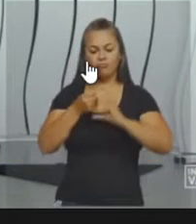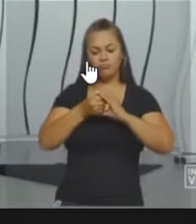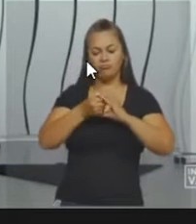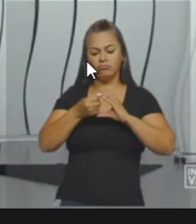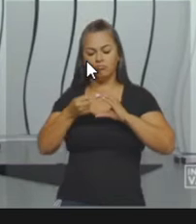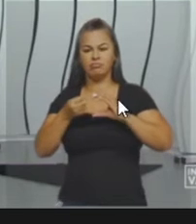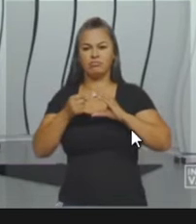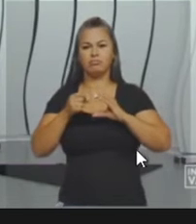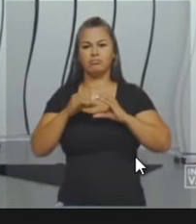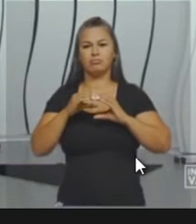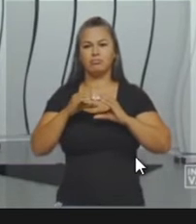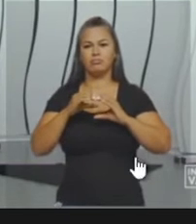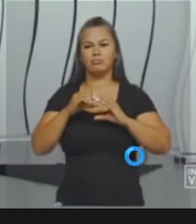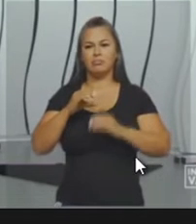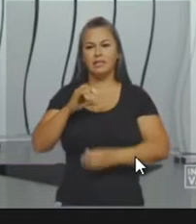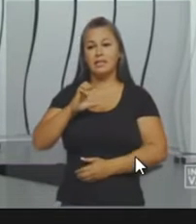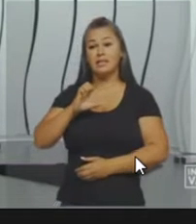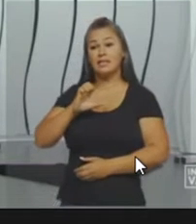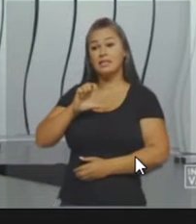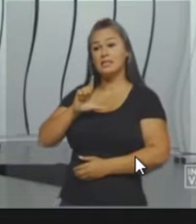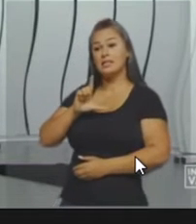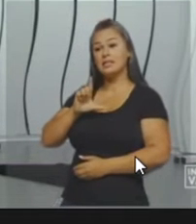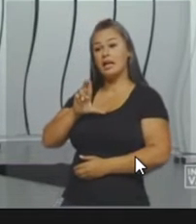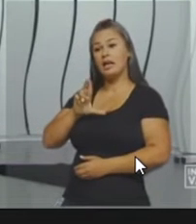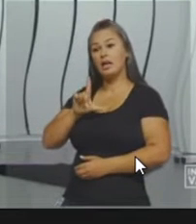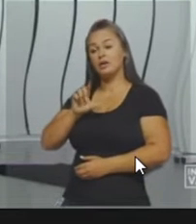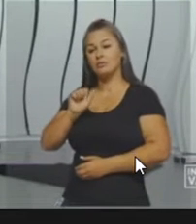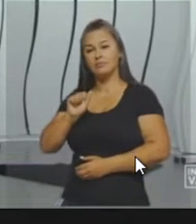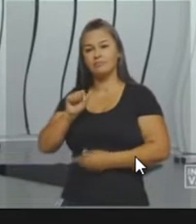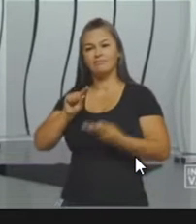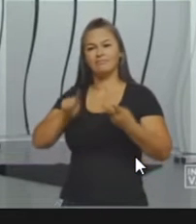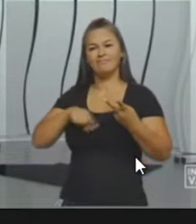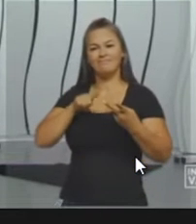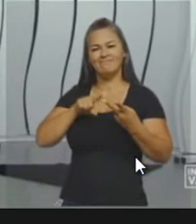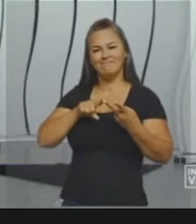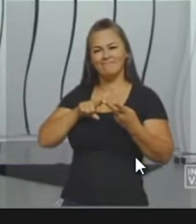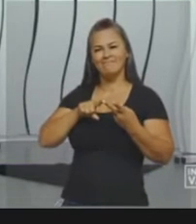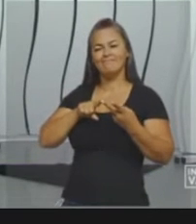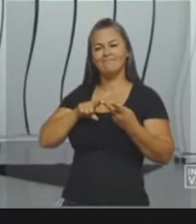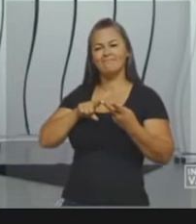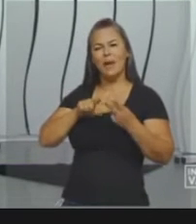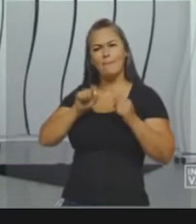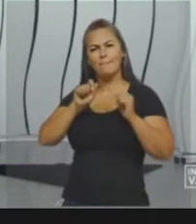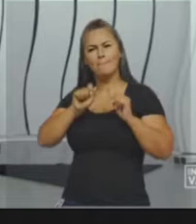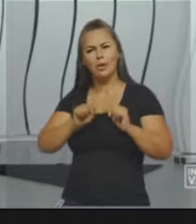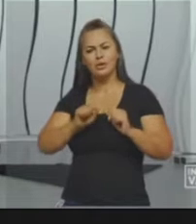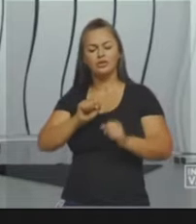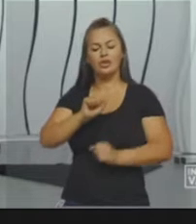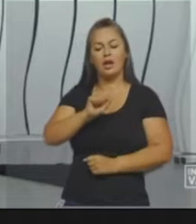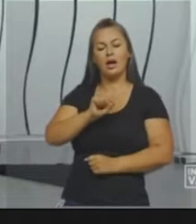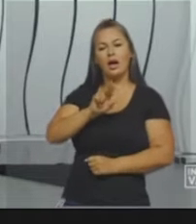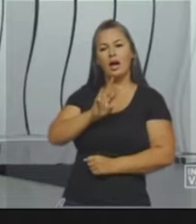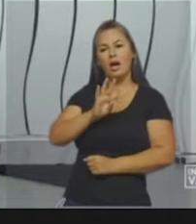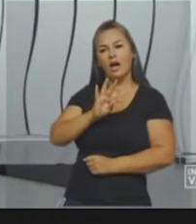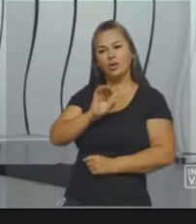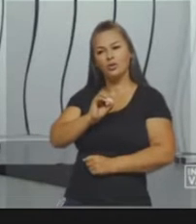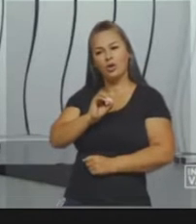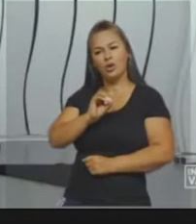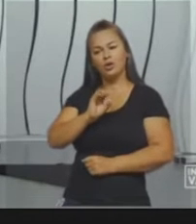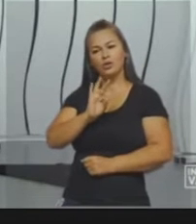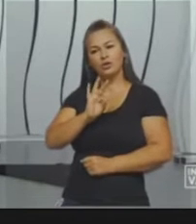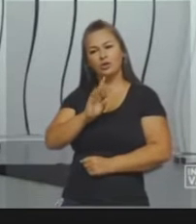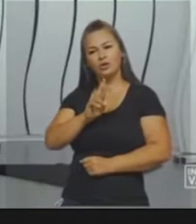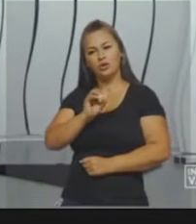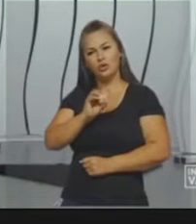núcleo. As bactérias elas podem ser autótrofas ou heterotróficos ou heterótrofas.